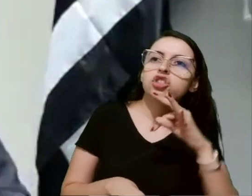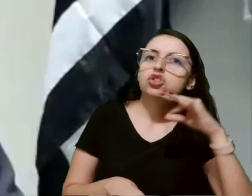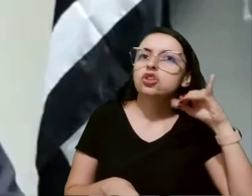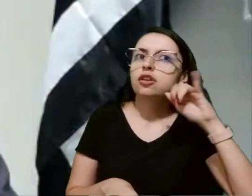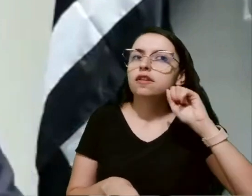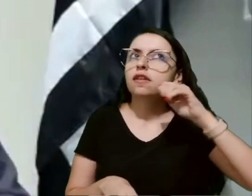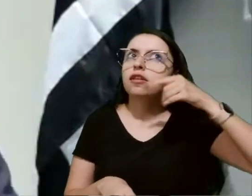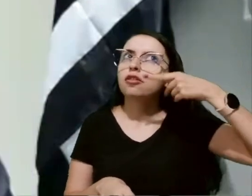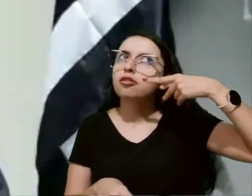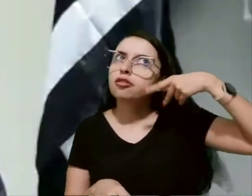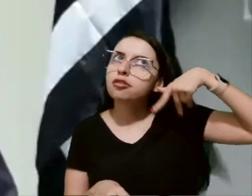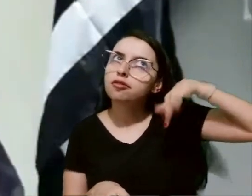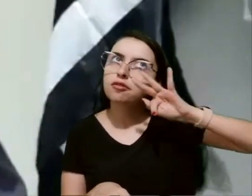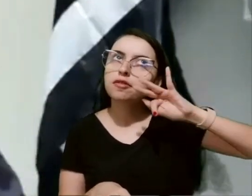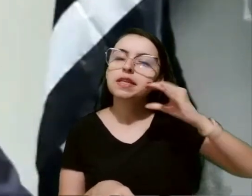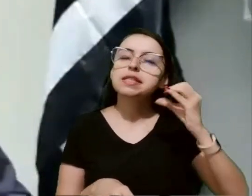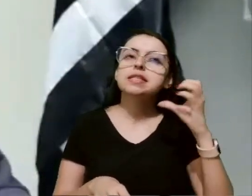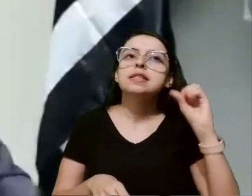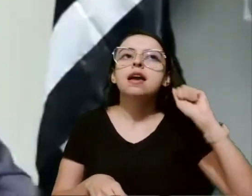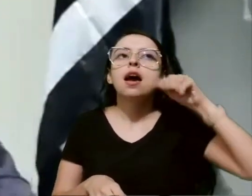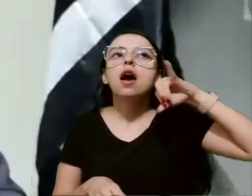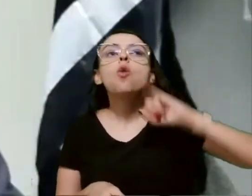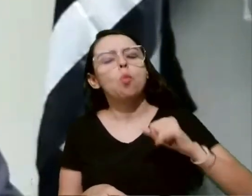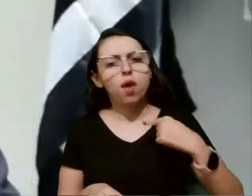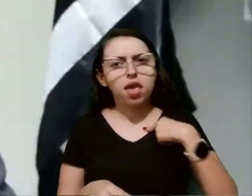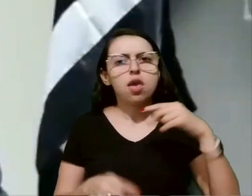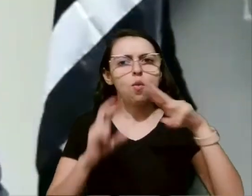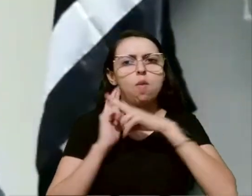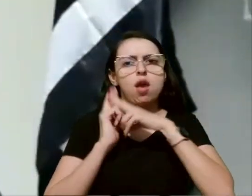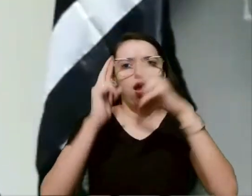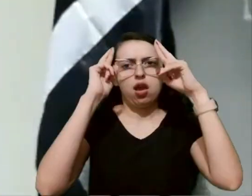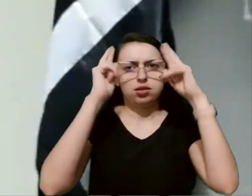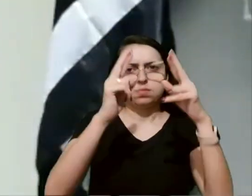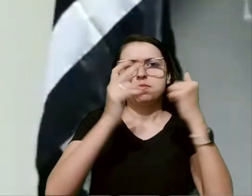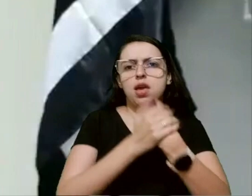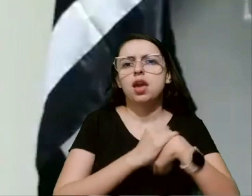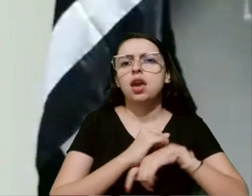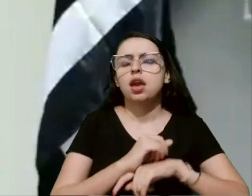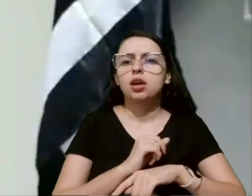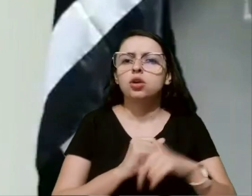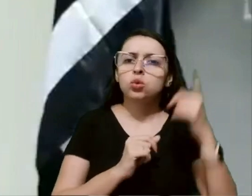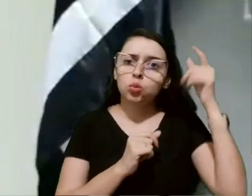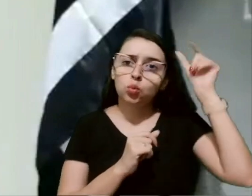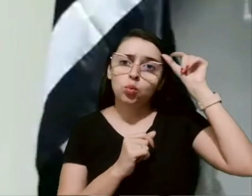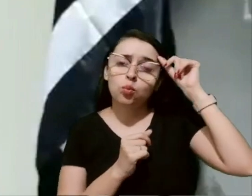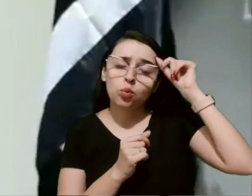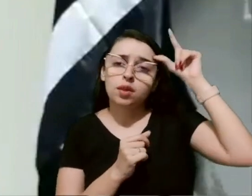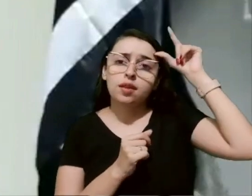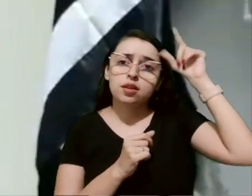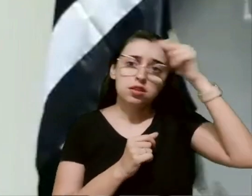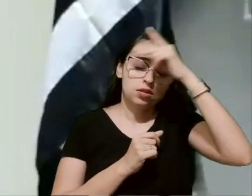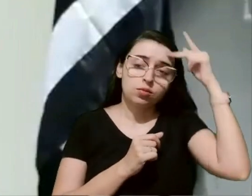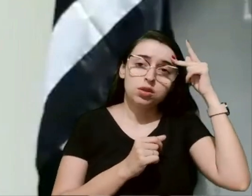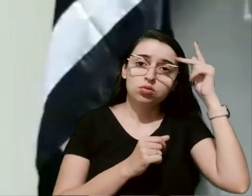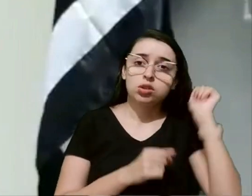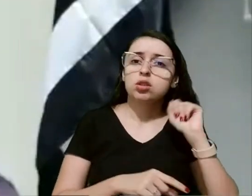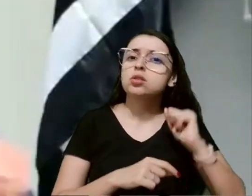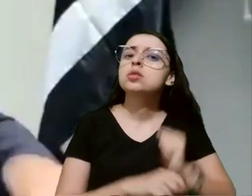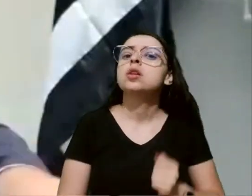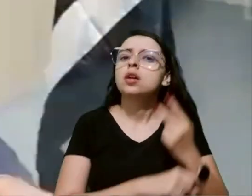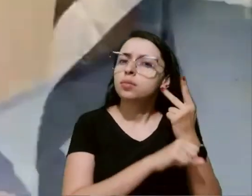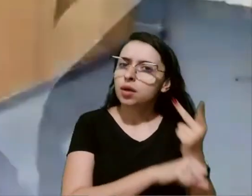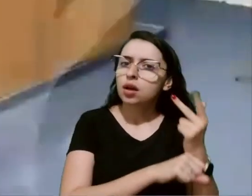eu acredito no direito humano. O meu caminho é o inverso. Apesar de eu ser um árduo defensor da tecnologia e da aplicação quantitativa, eu defendo